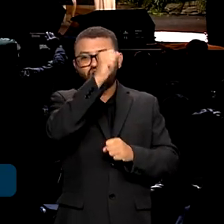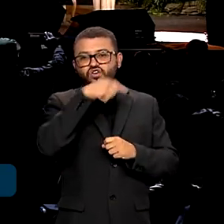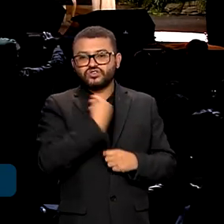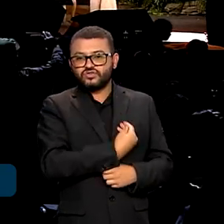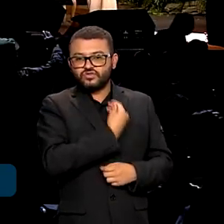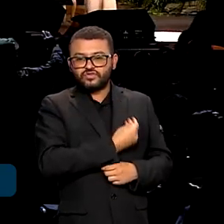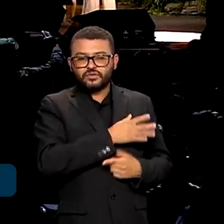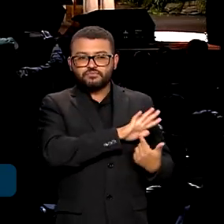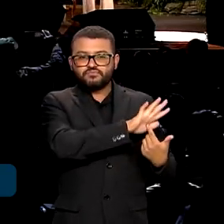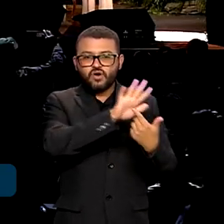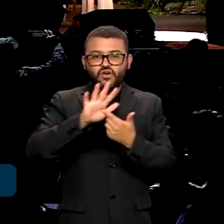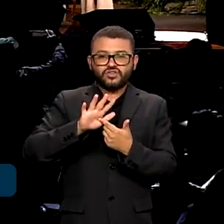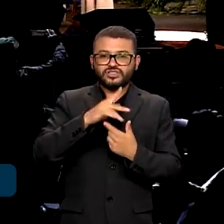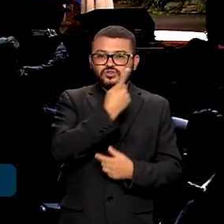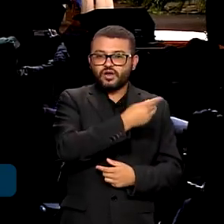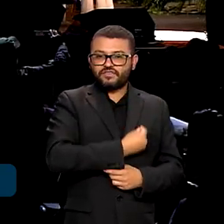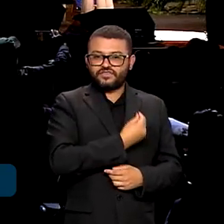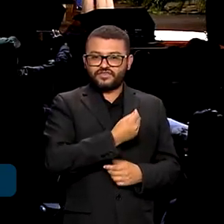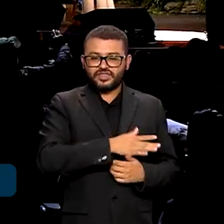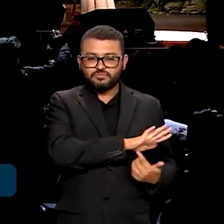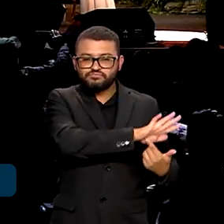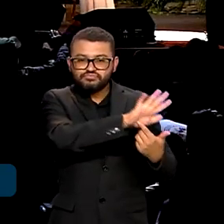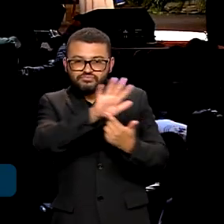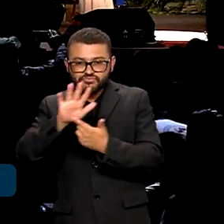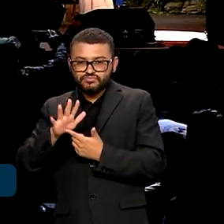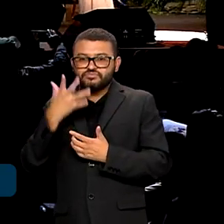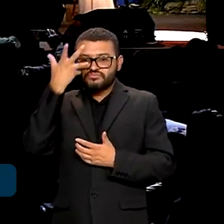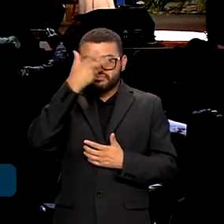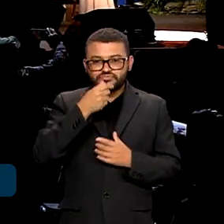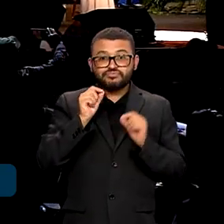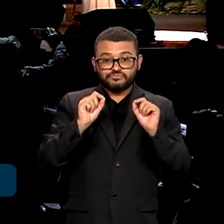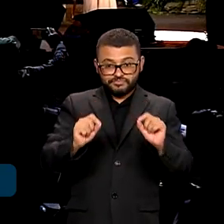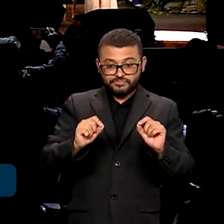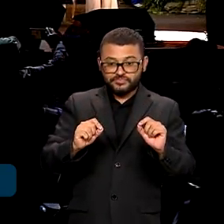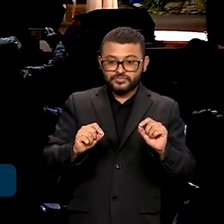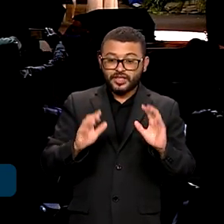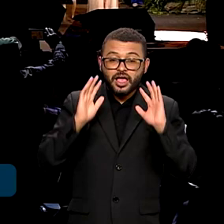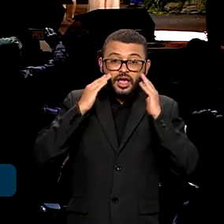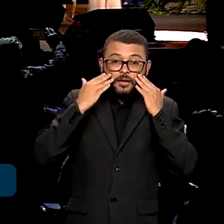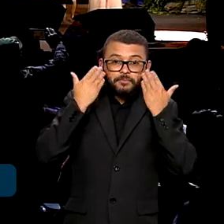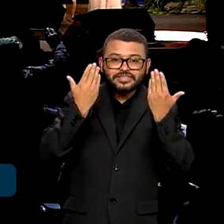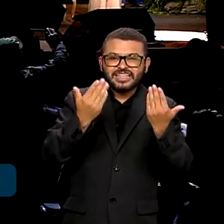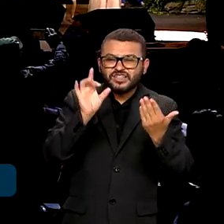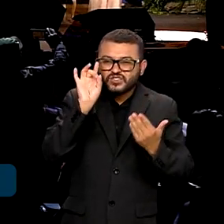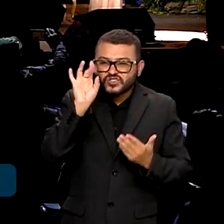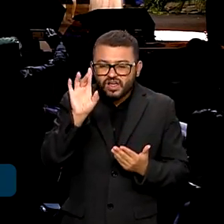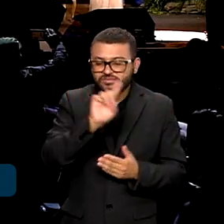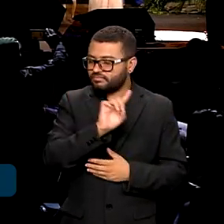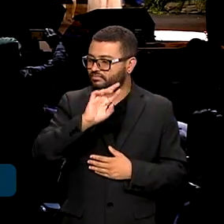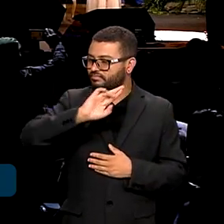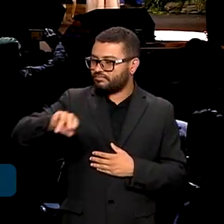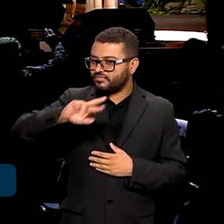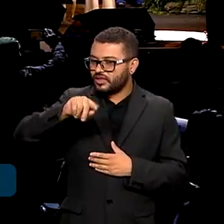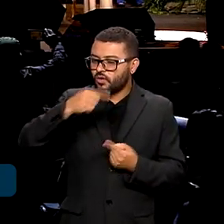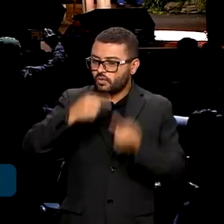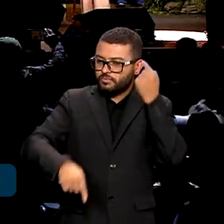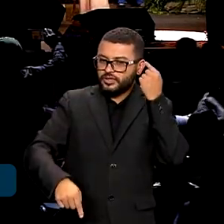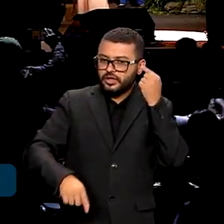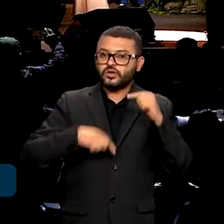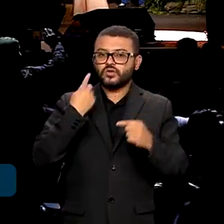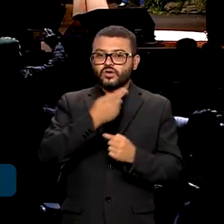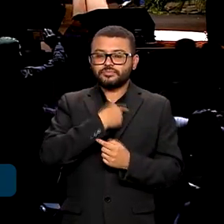sua singularidade e se apresentam. Mas não pode ser uma apresentação. Tem que ser